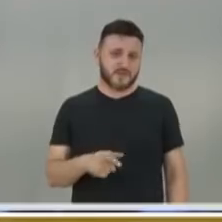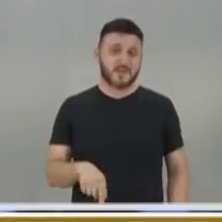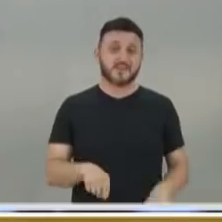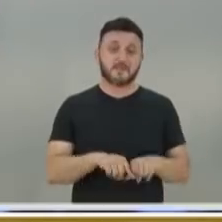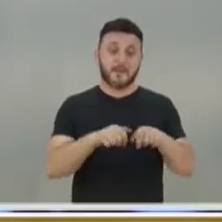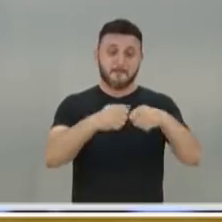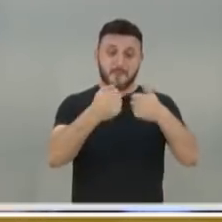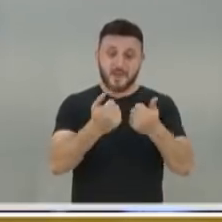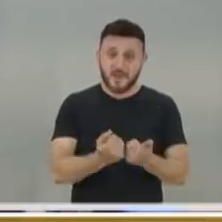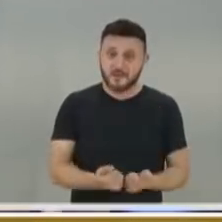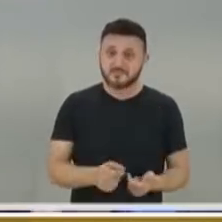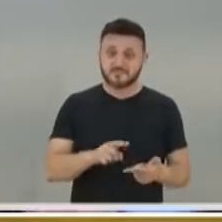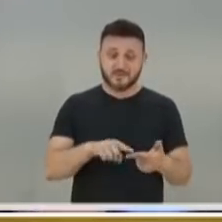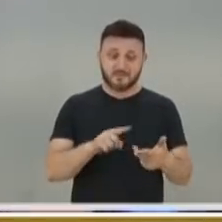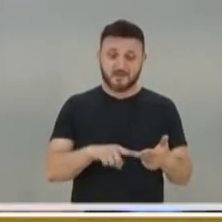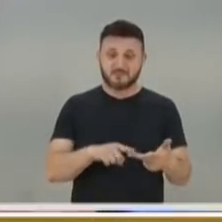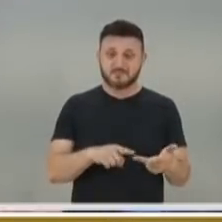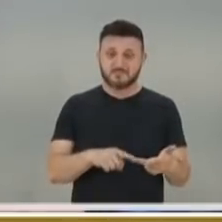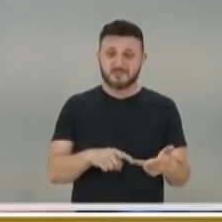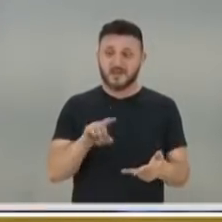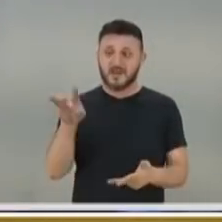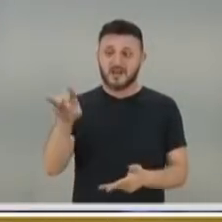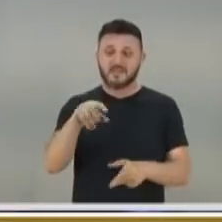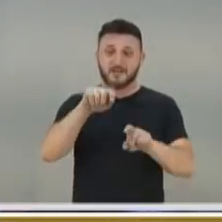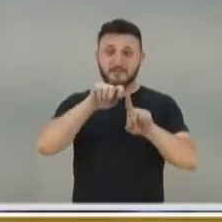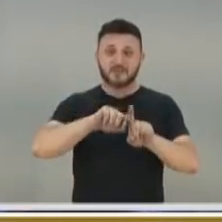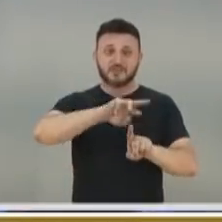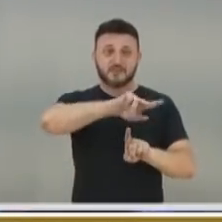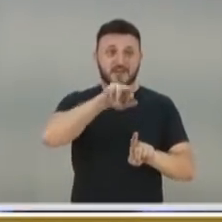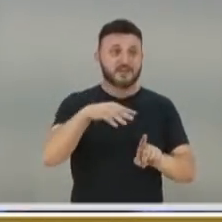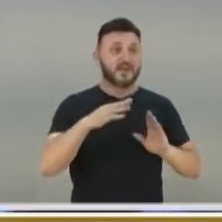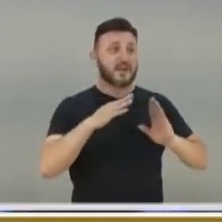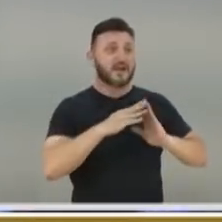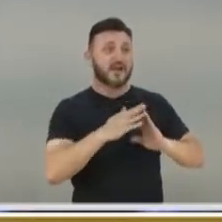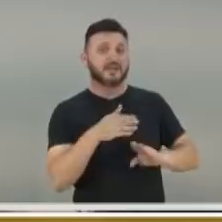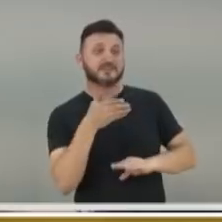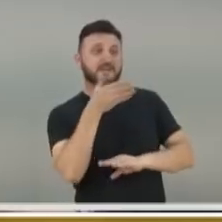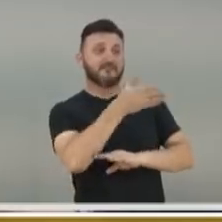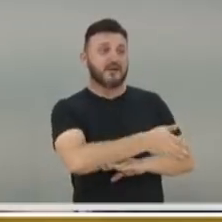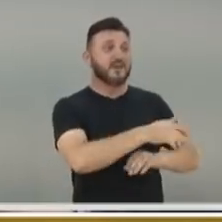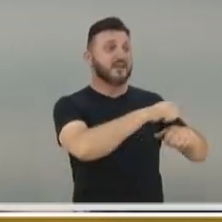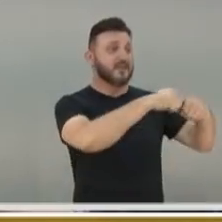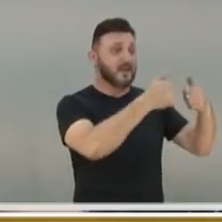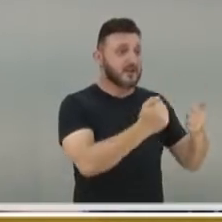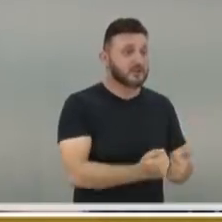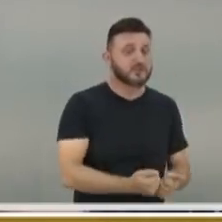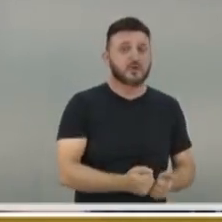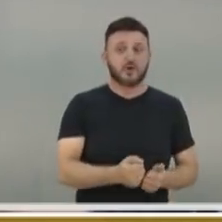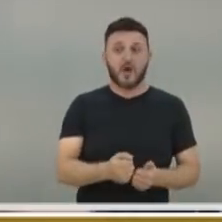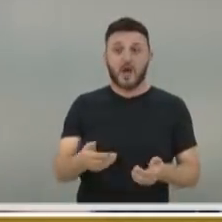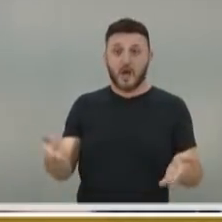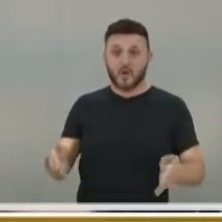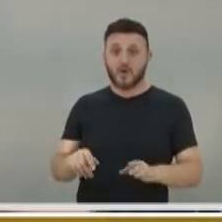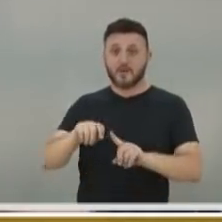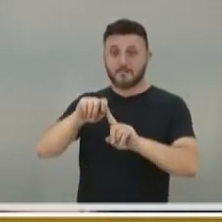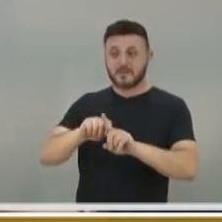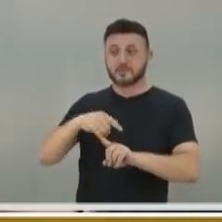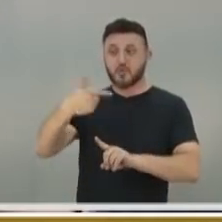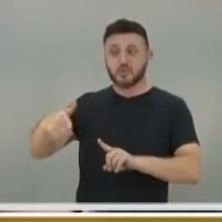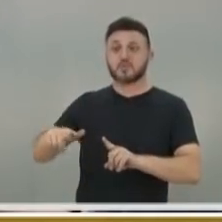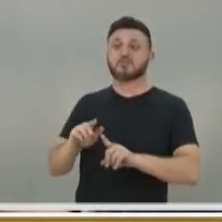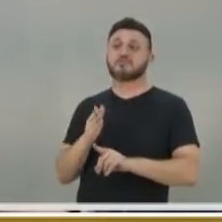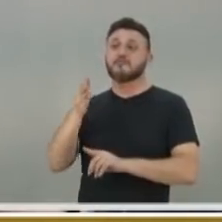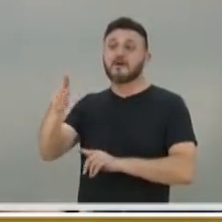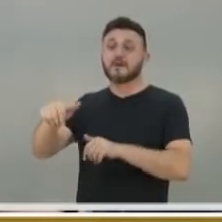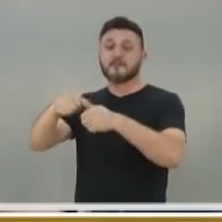família, cada mês na casa de um filho, de um primo. É começando devagarinho que você vai despertando a sua família para buscar